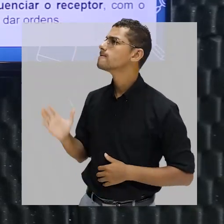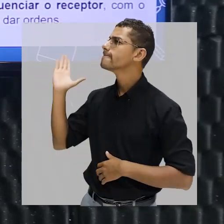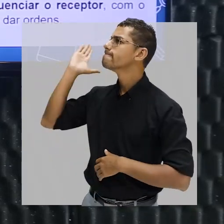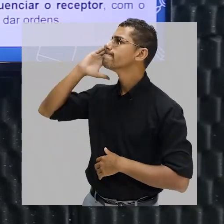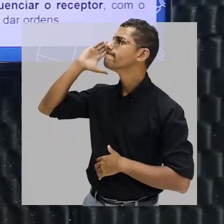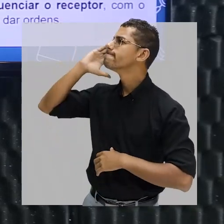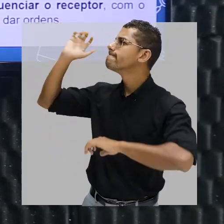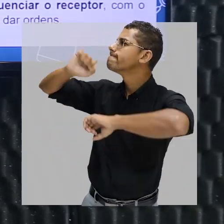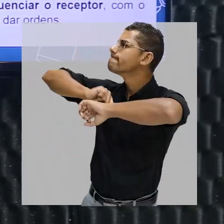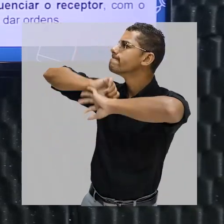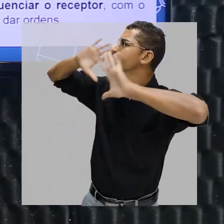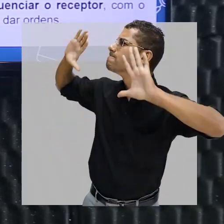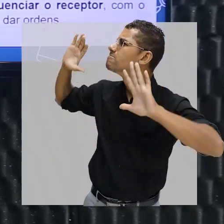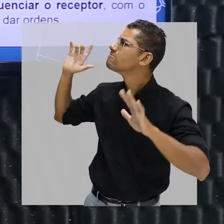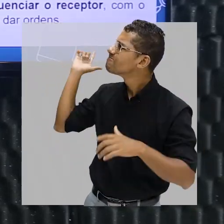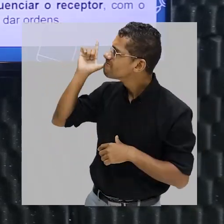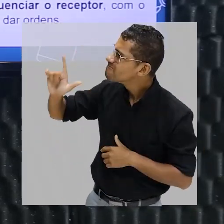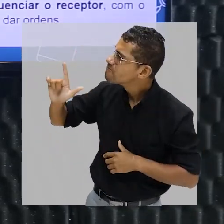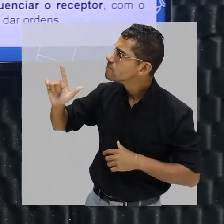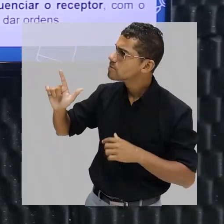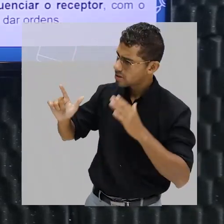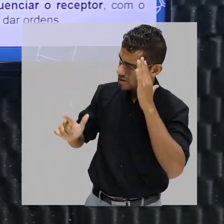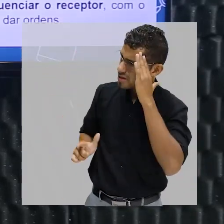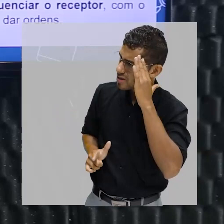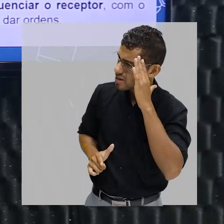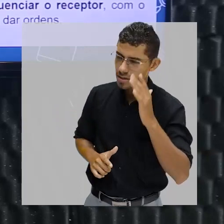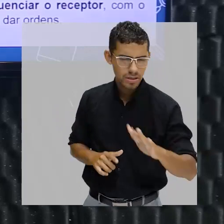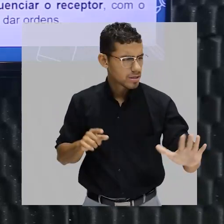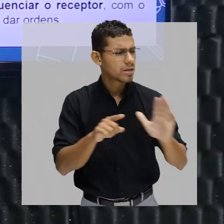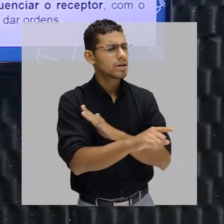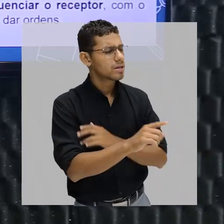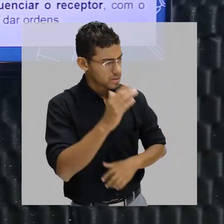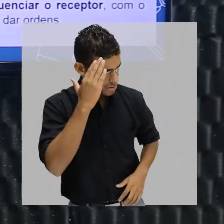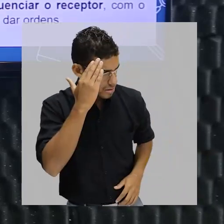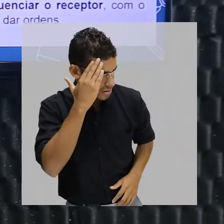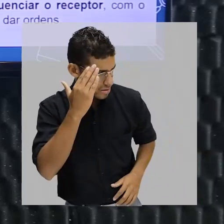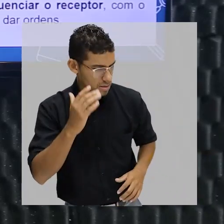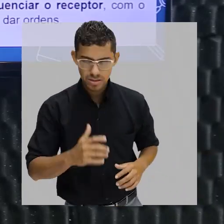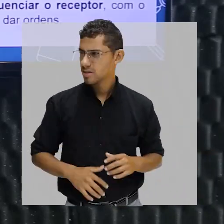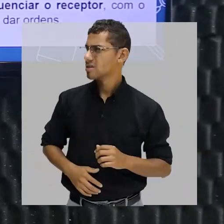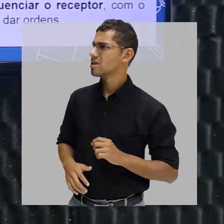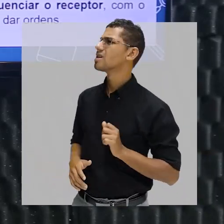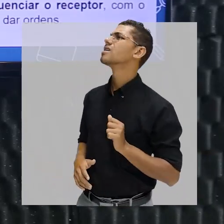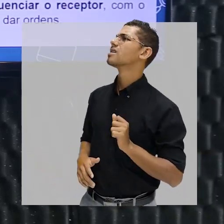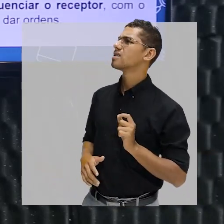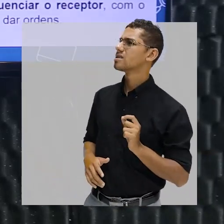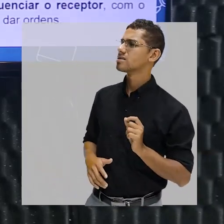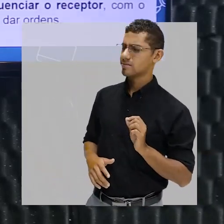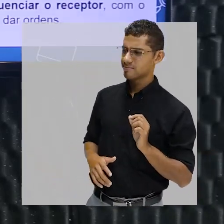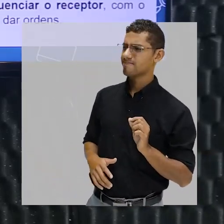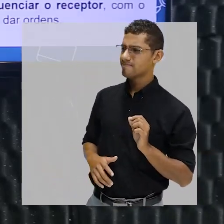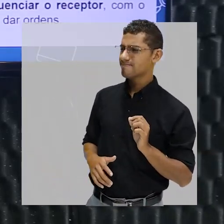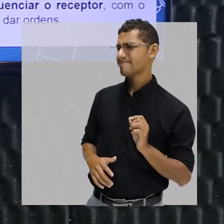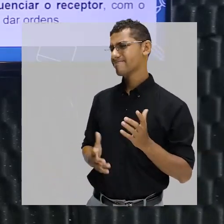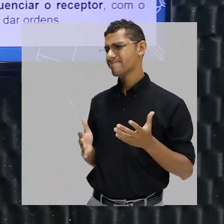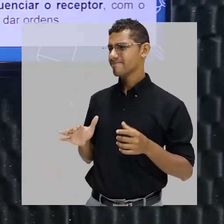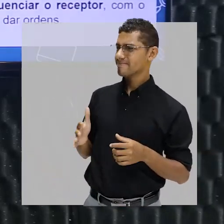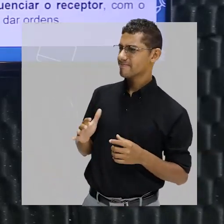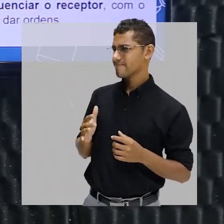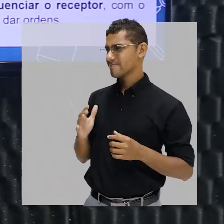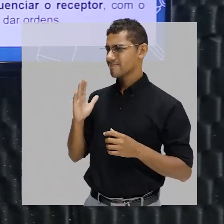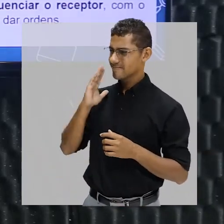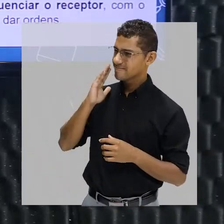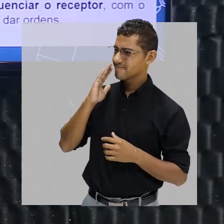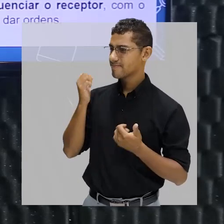está entendendo. Né? Você está entendendo? Você entendeu? Tem gente que fala assim, aham, entendeu? Aí eu, aham. Então, esses